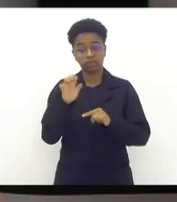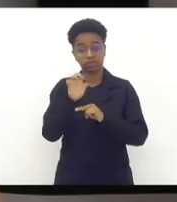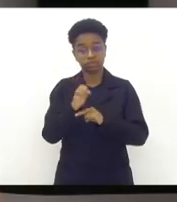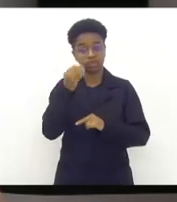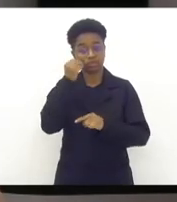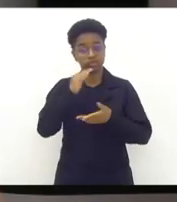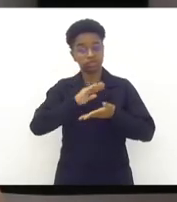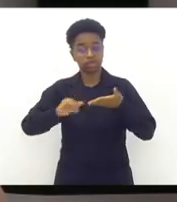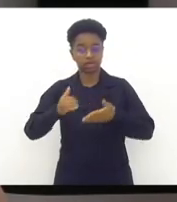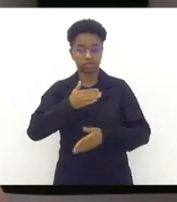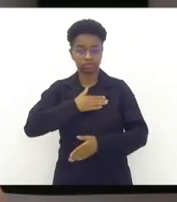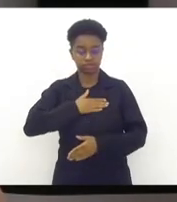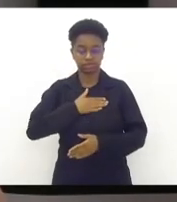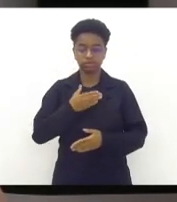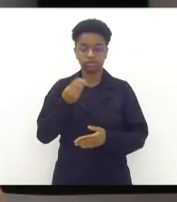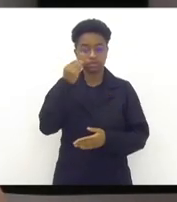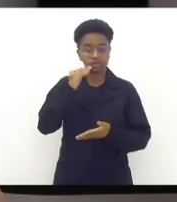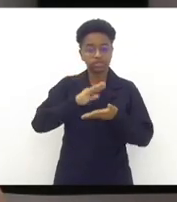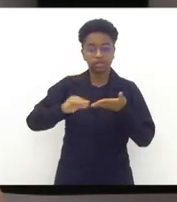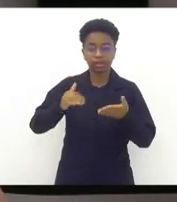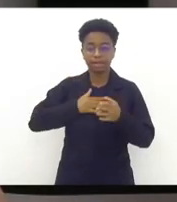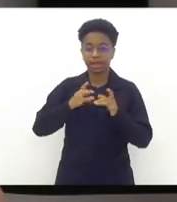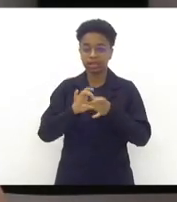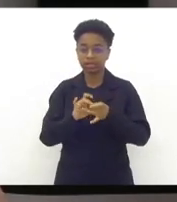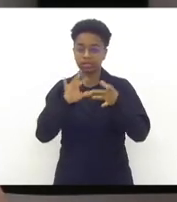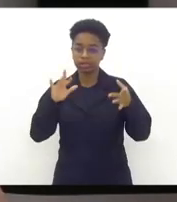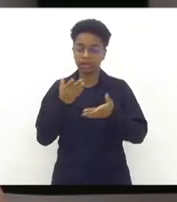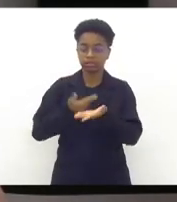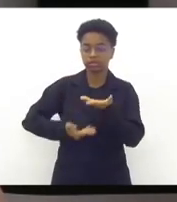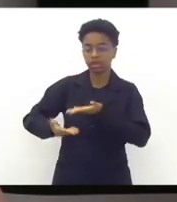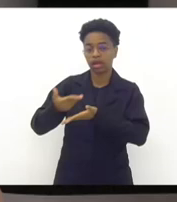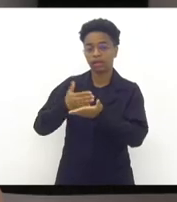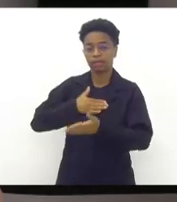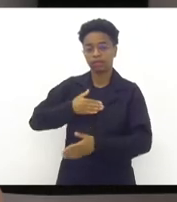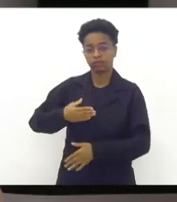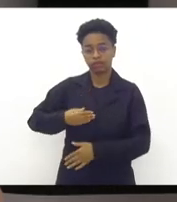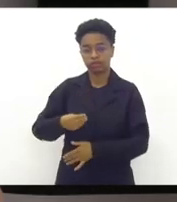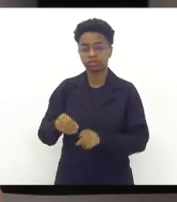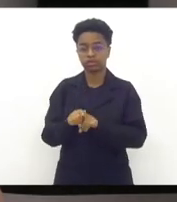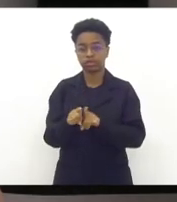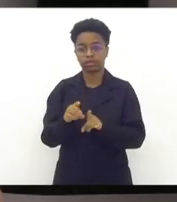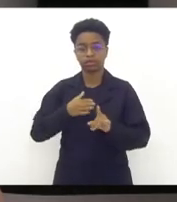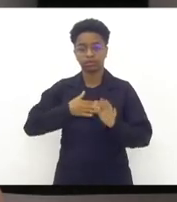isso de mim, queria tirar minha liberdade, queria tirar meu convívio com meu filho e com a minha família.